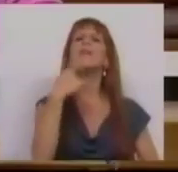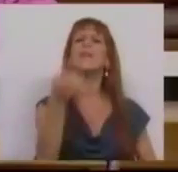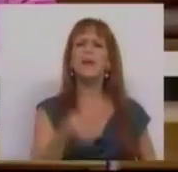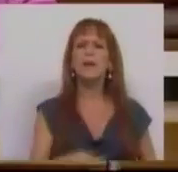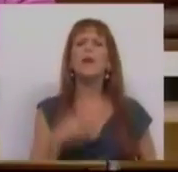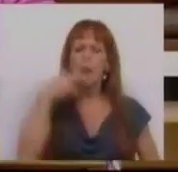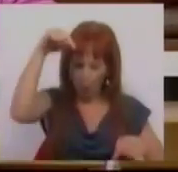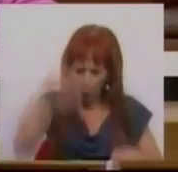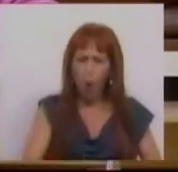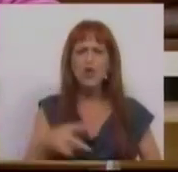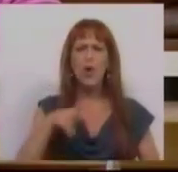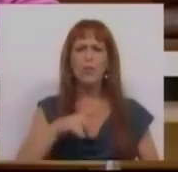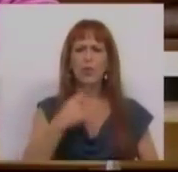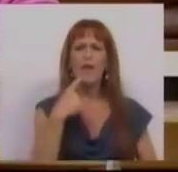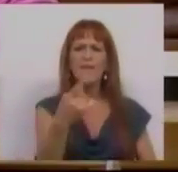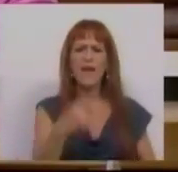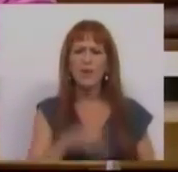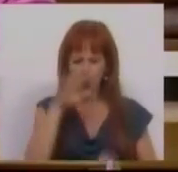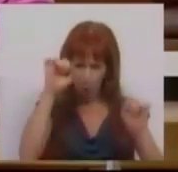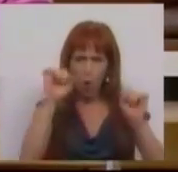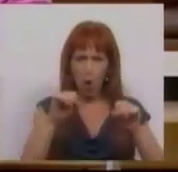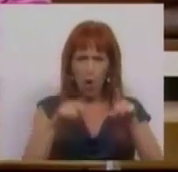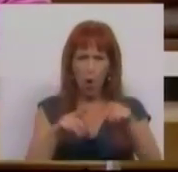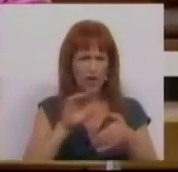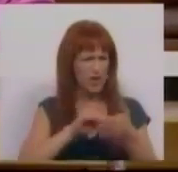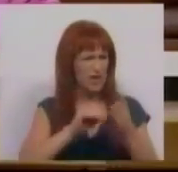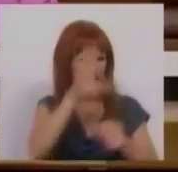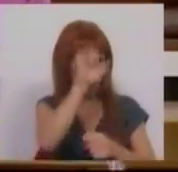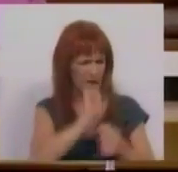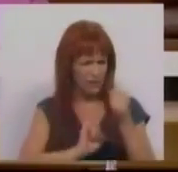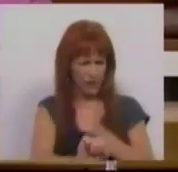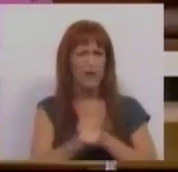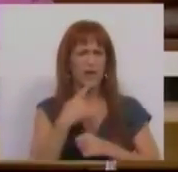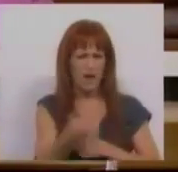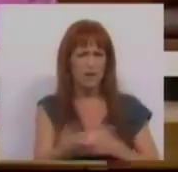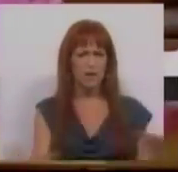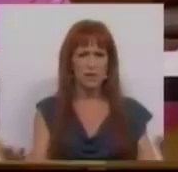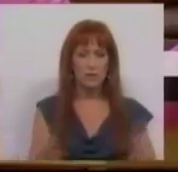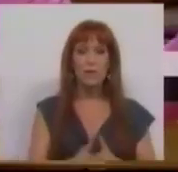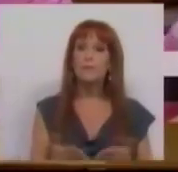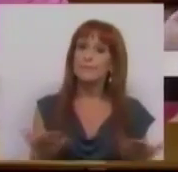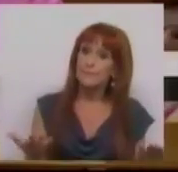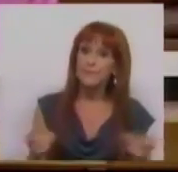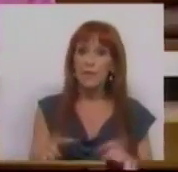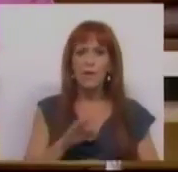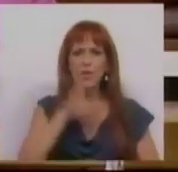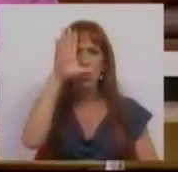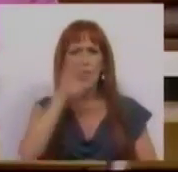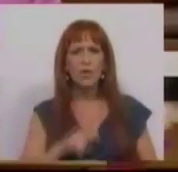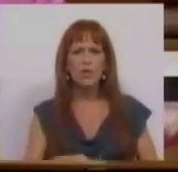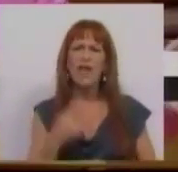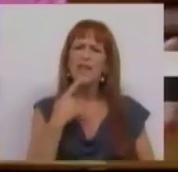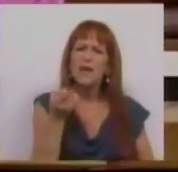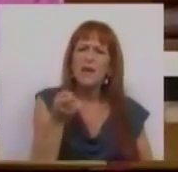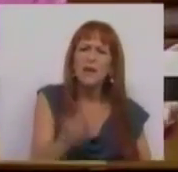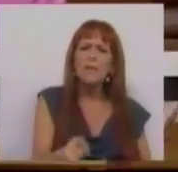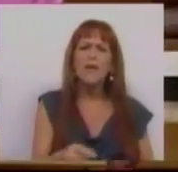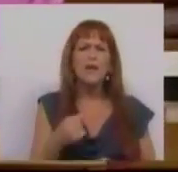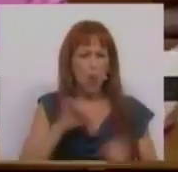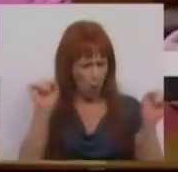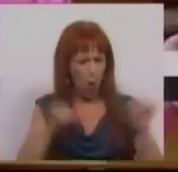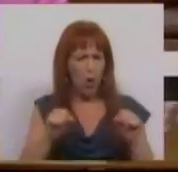diga hoje ao país se concorda com o seu secretário de Estado. E já agora, Sr. Ministro, diga também